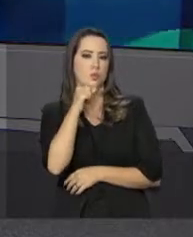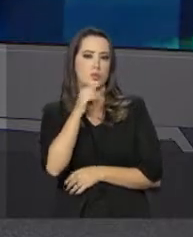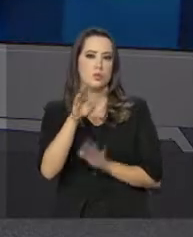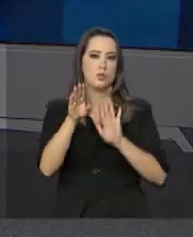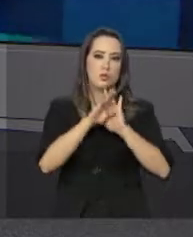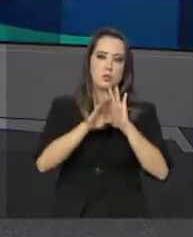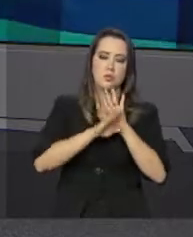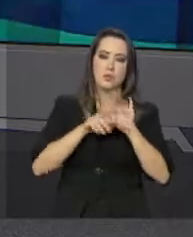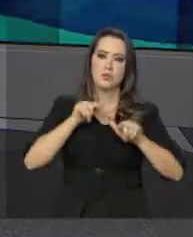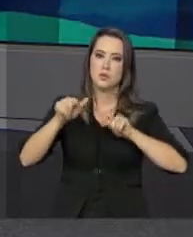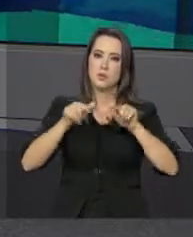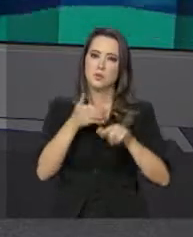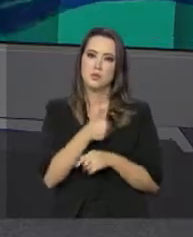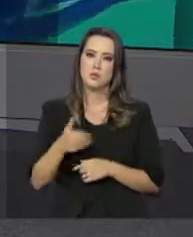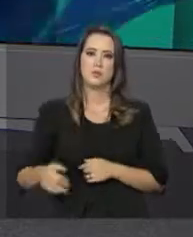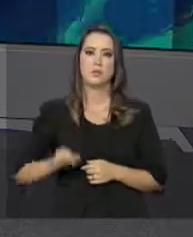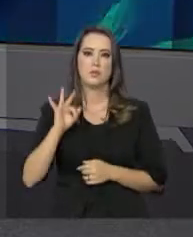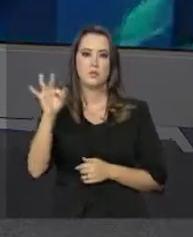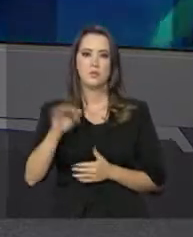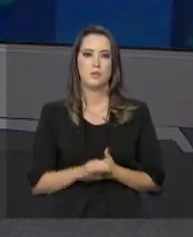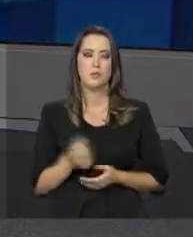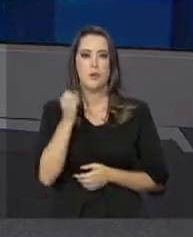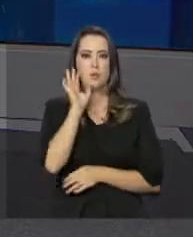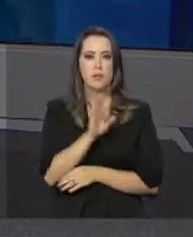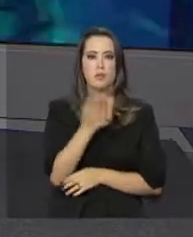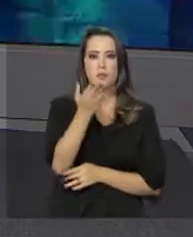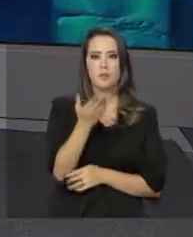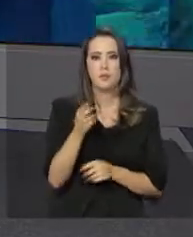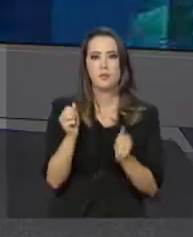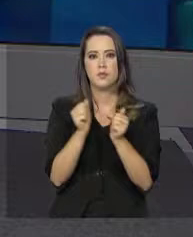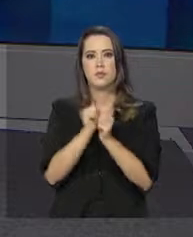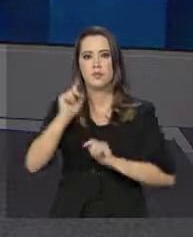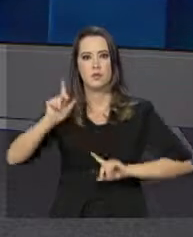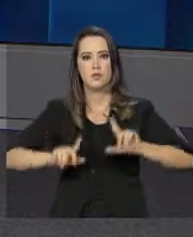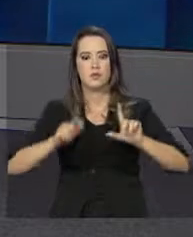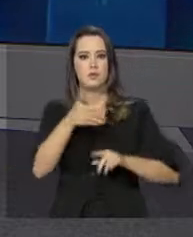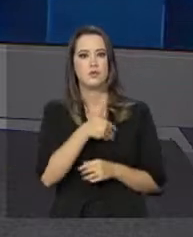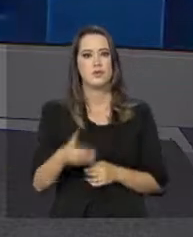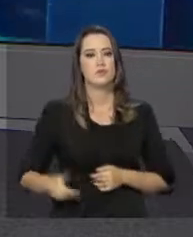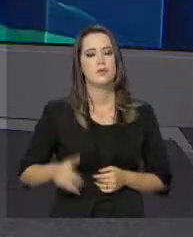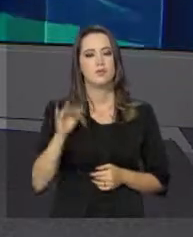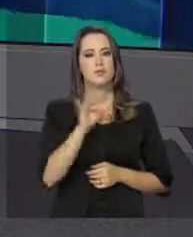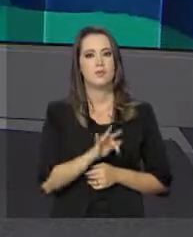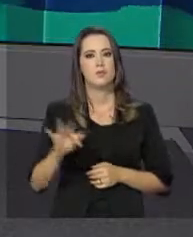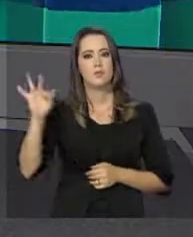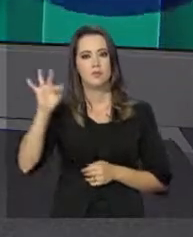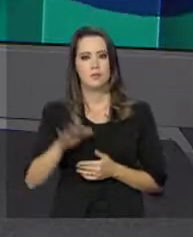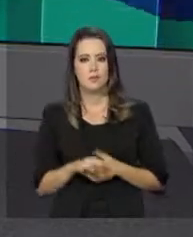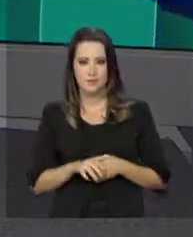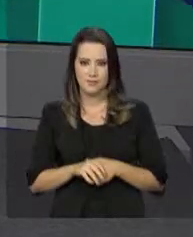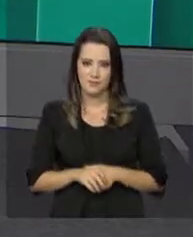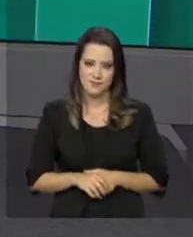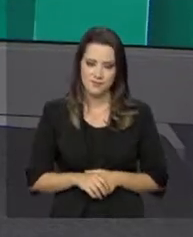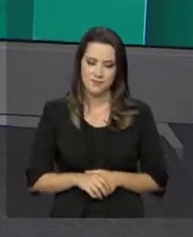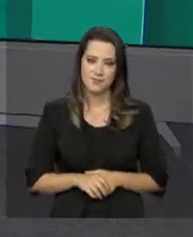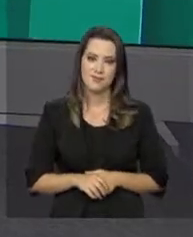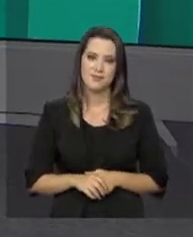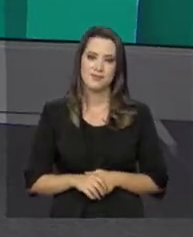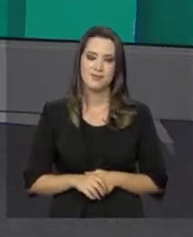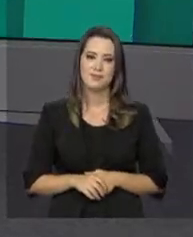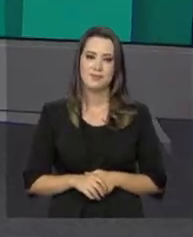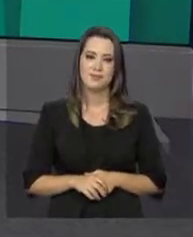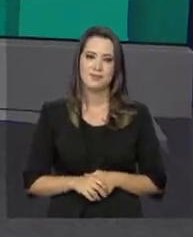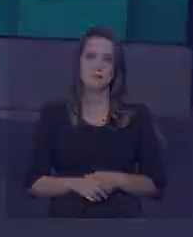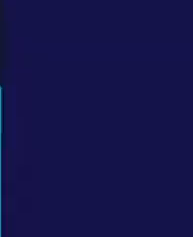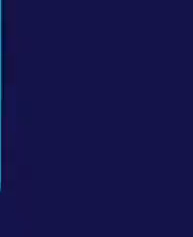programas e ações do governo federal uma boa tarde boa tarde pra você continue com a gente aqui na nbr a tv do governo federal